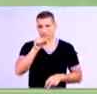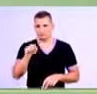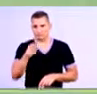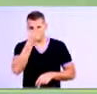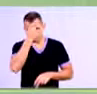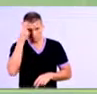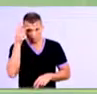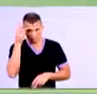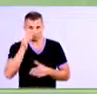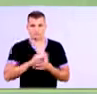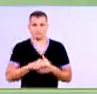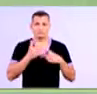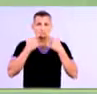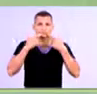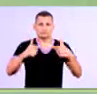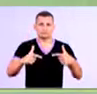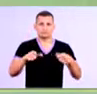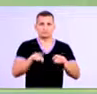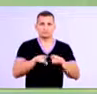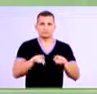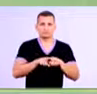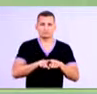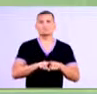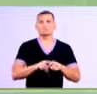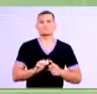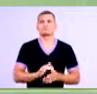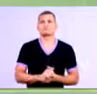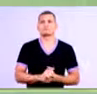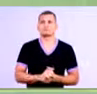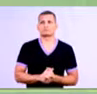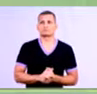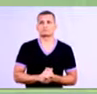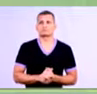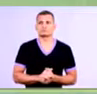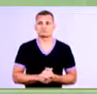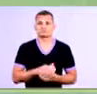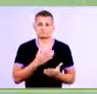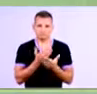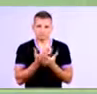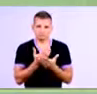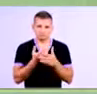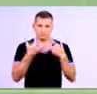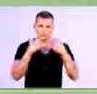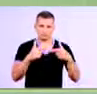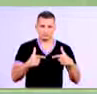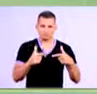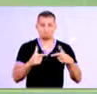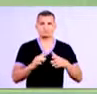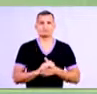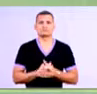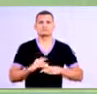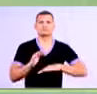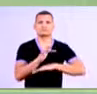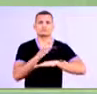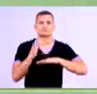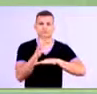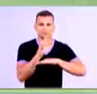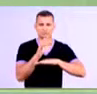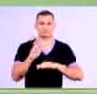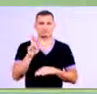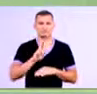A linguística, que envolve as linguagens formais usadas na especificação